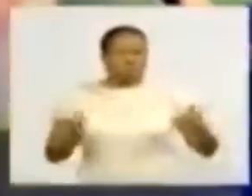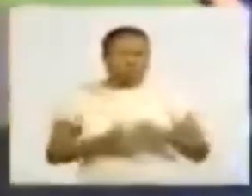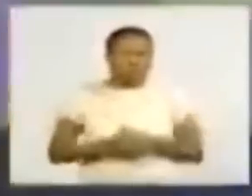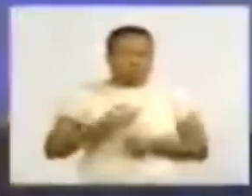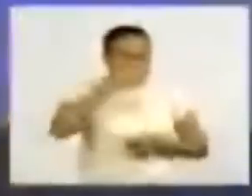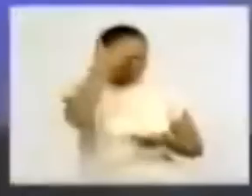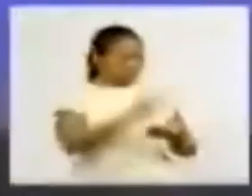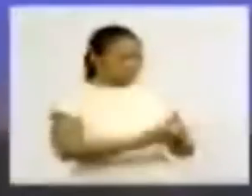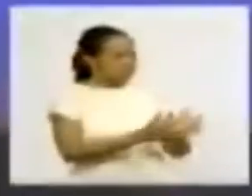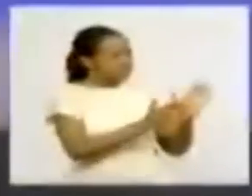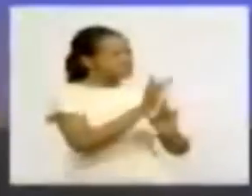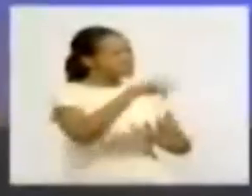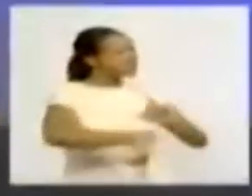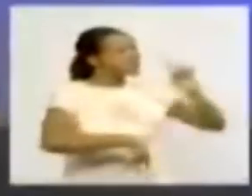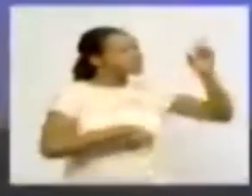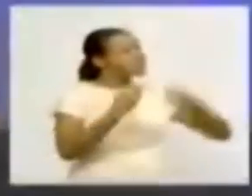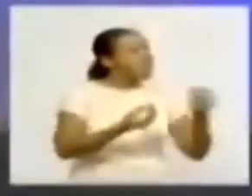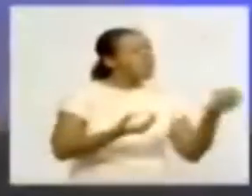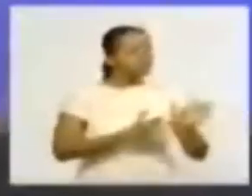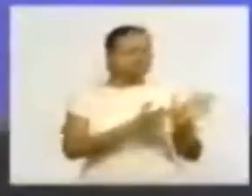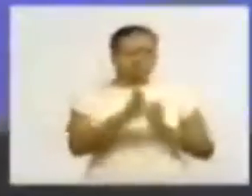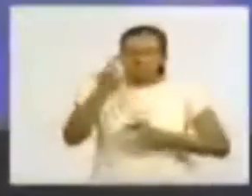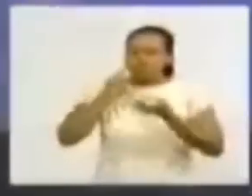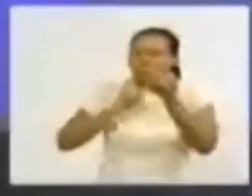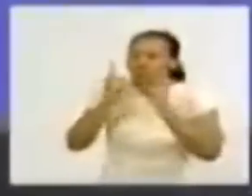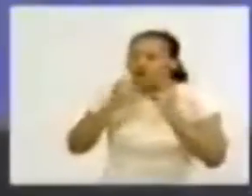Como é que eu posso acreditar que esse homem é Deus?